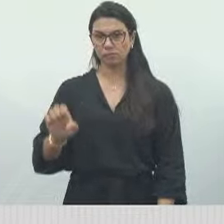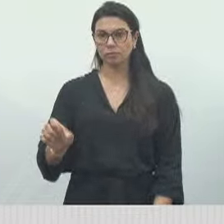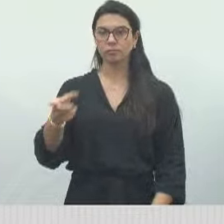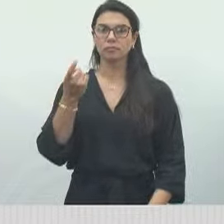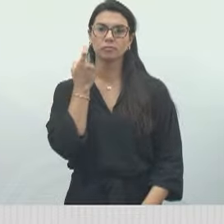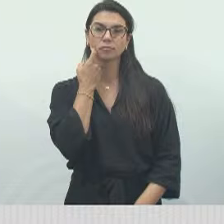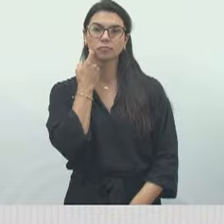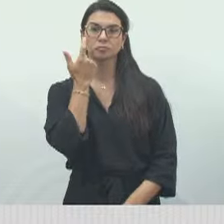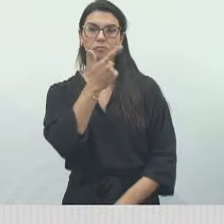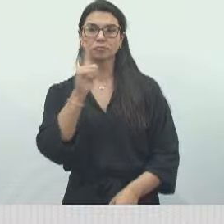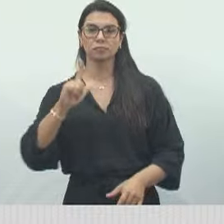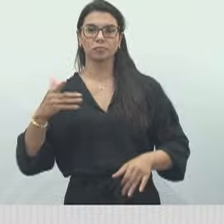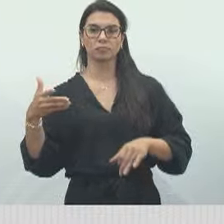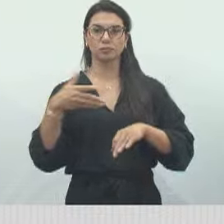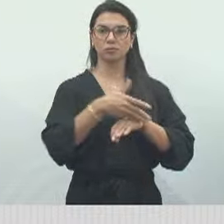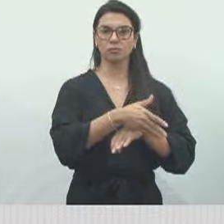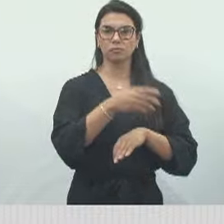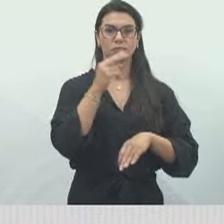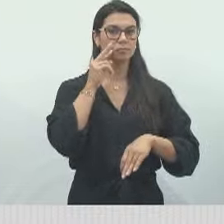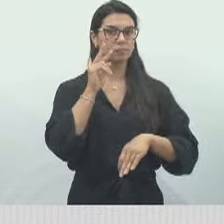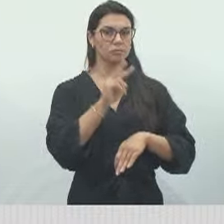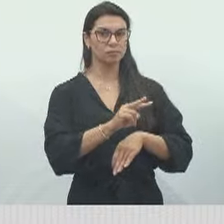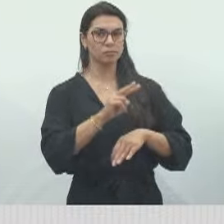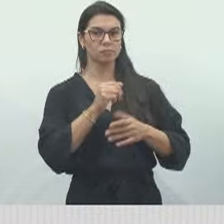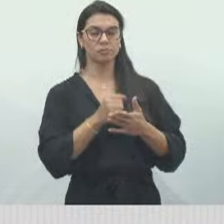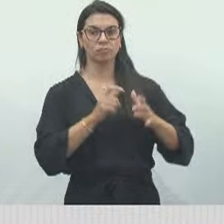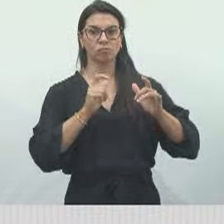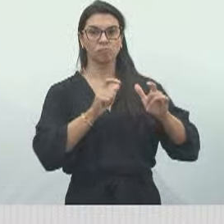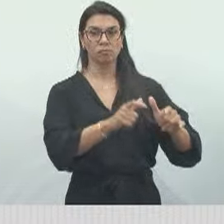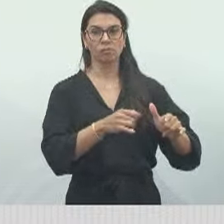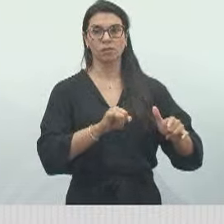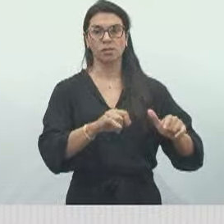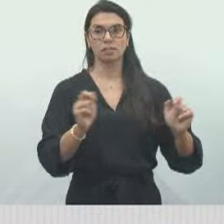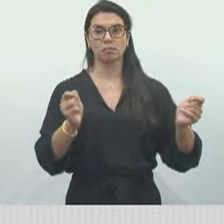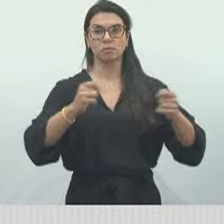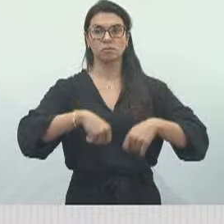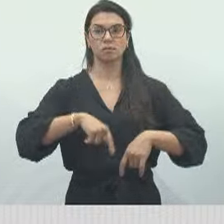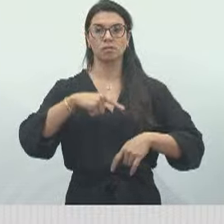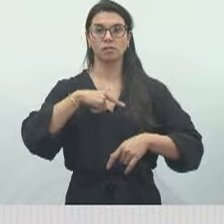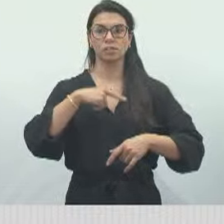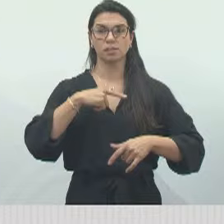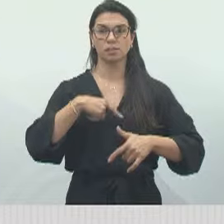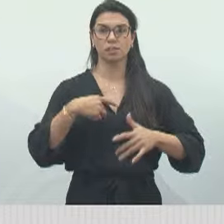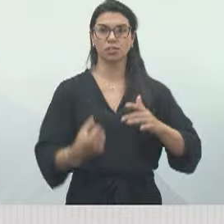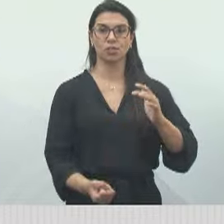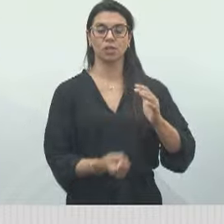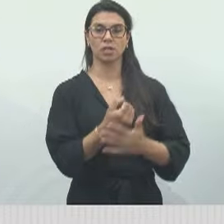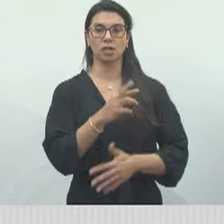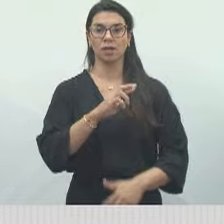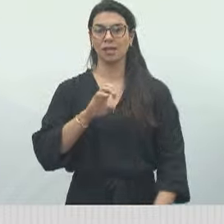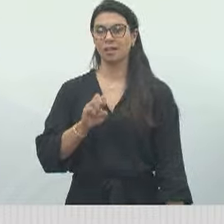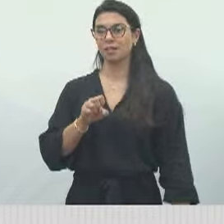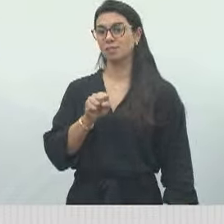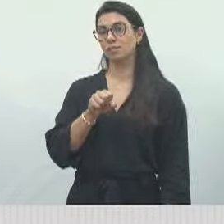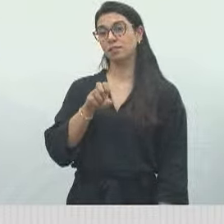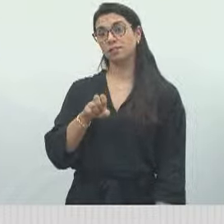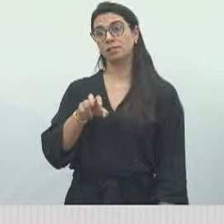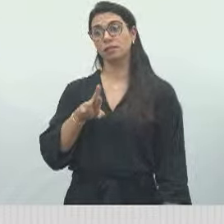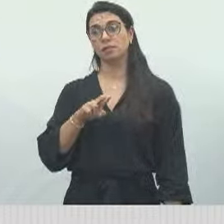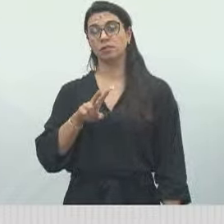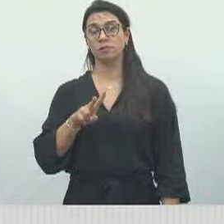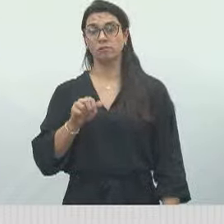sexta-feira para ver o local, se há possibilidade de colocar esse reservatório também